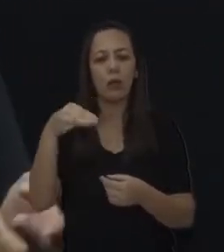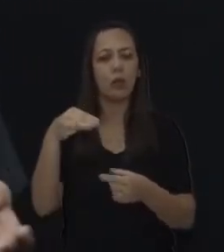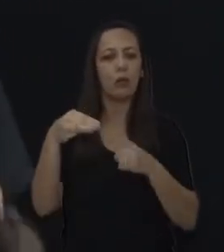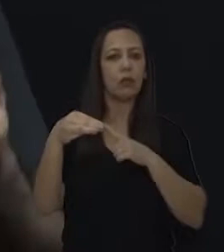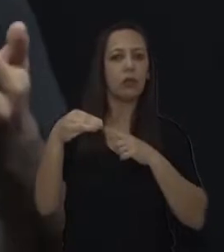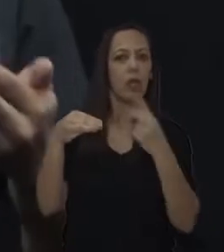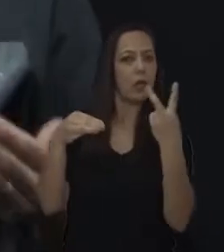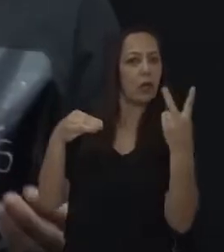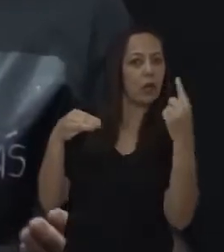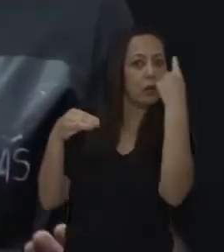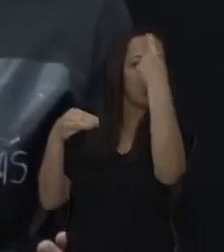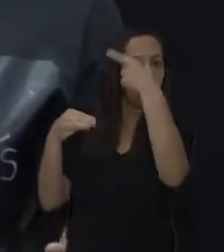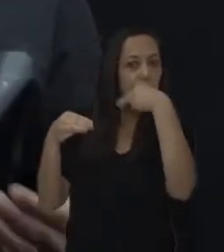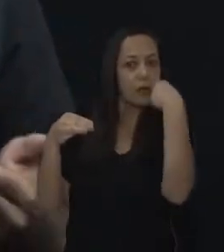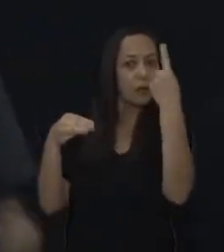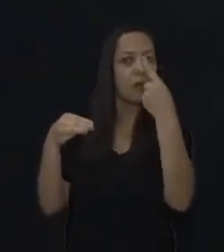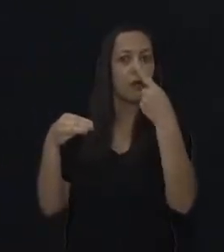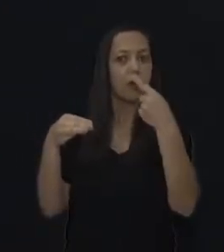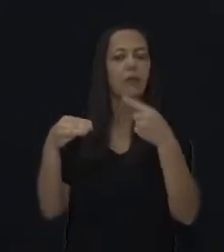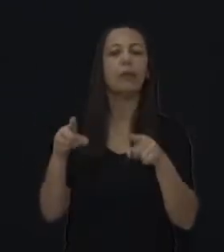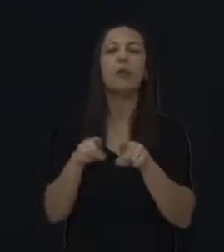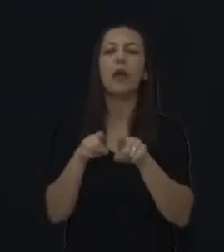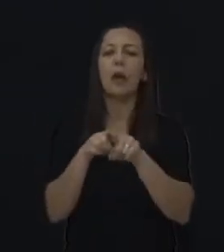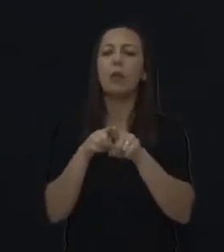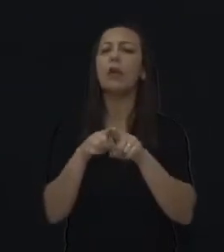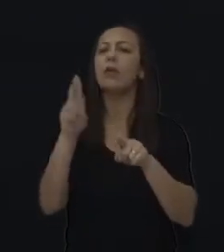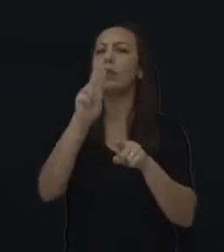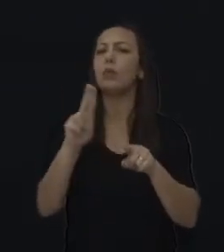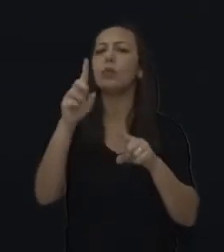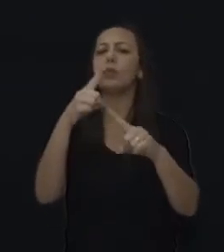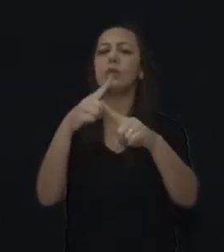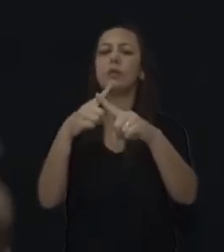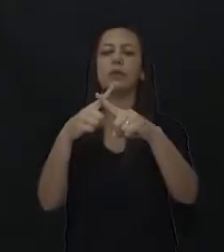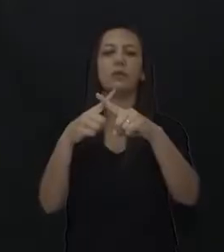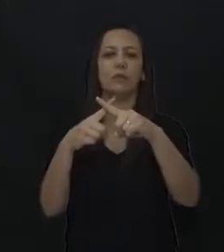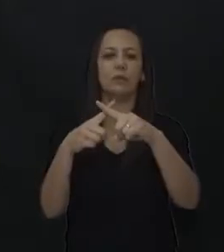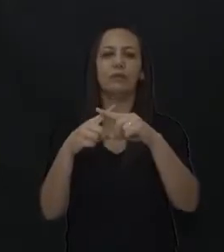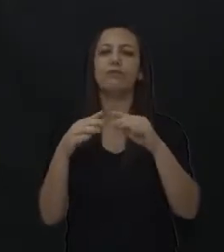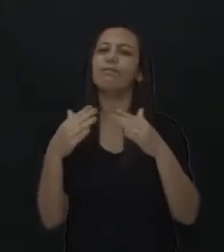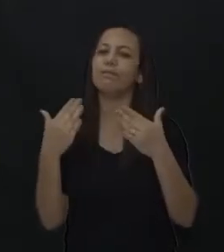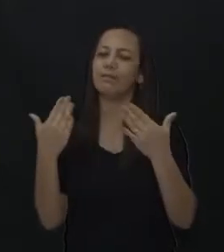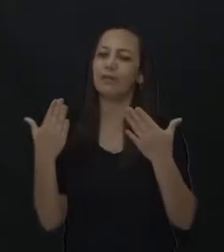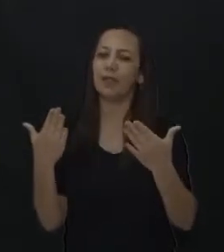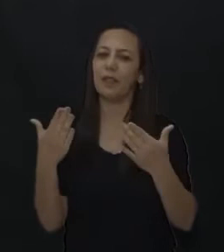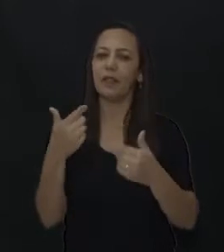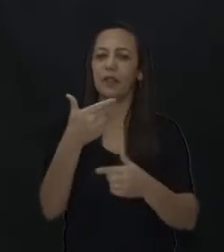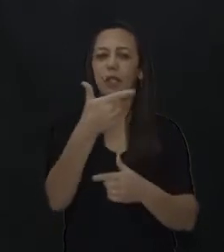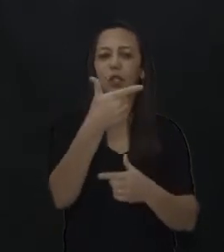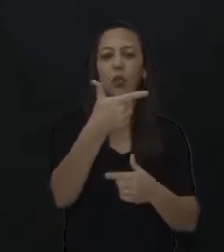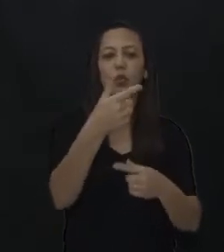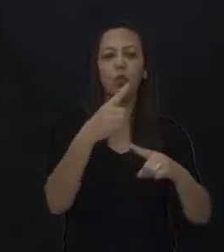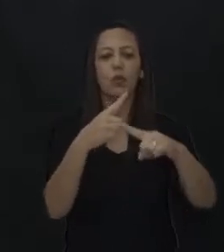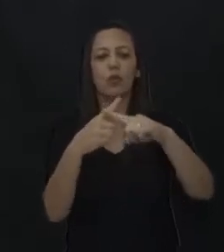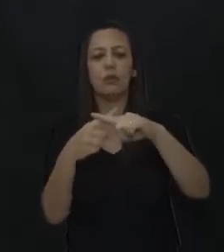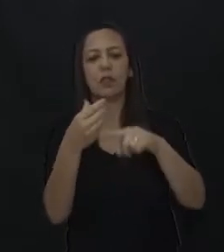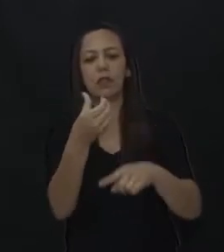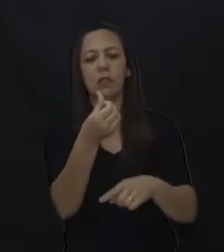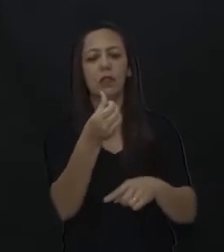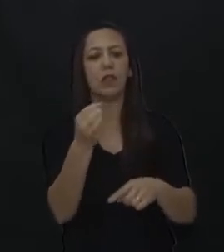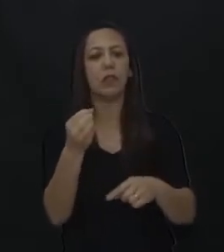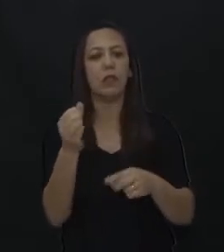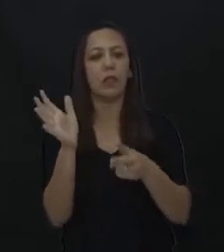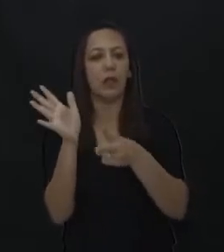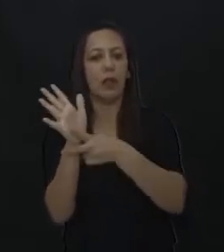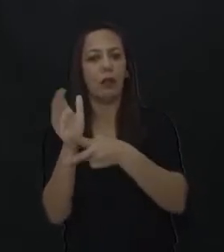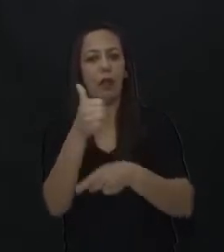2 horas, é só você resolver também essa multiplicação. Logo, então, 2 vezes 60 é igual